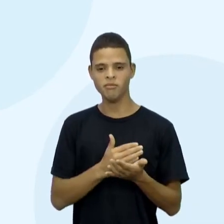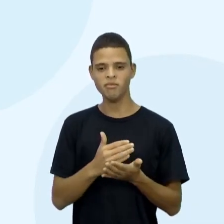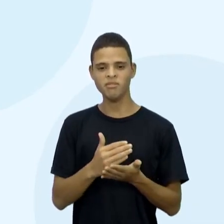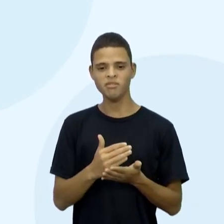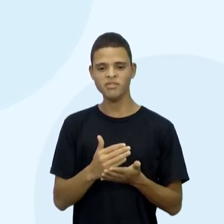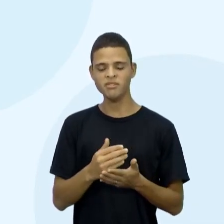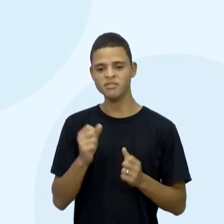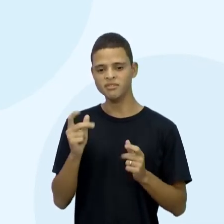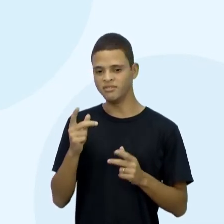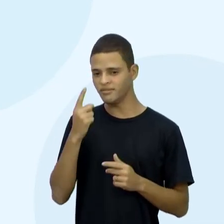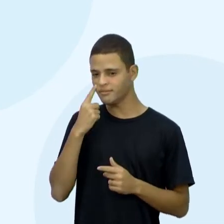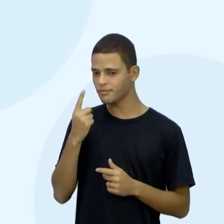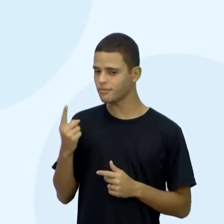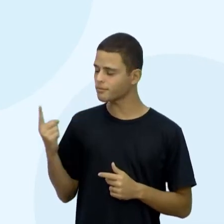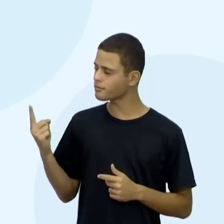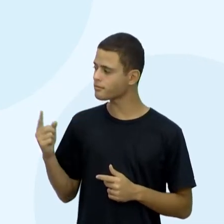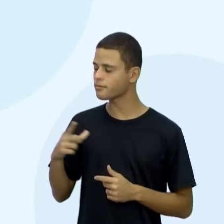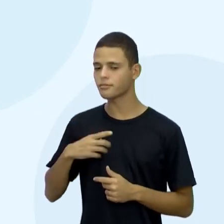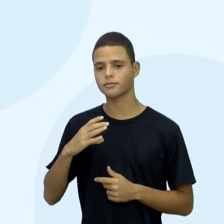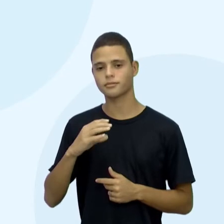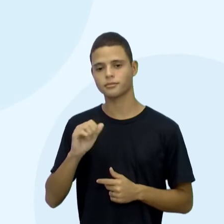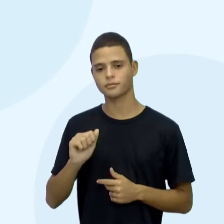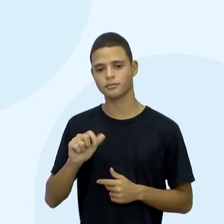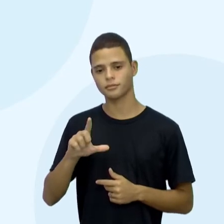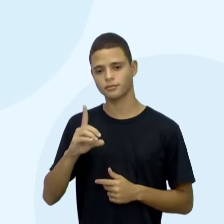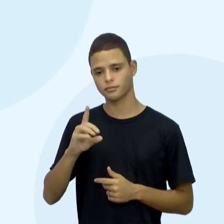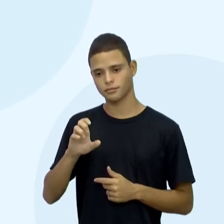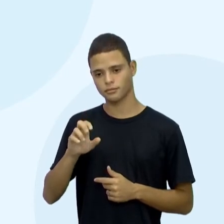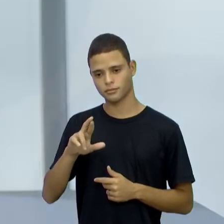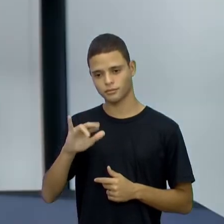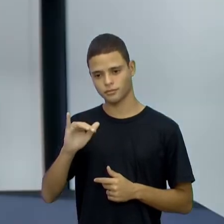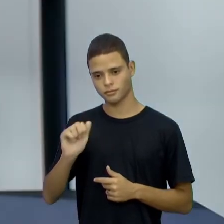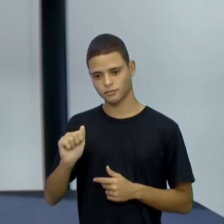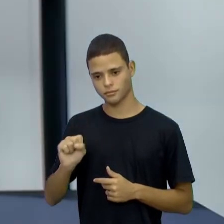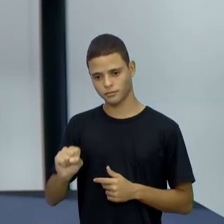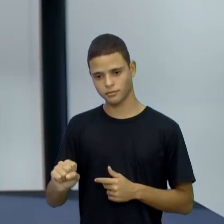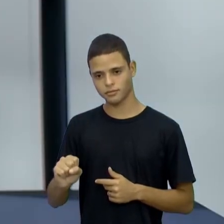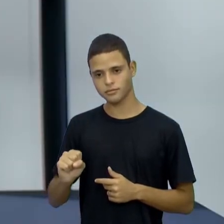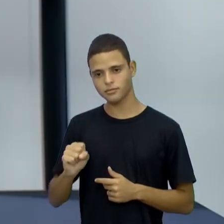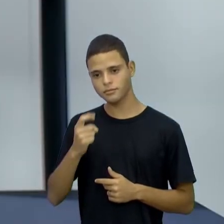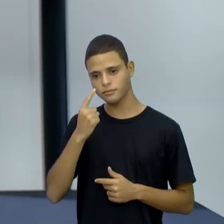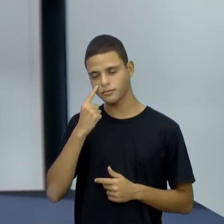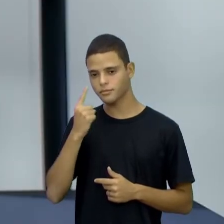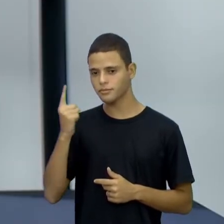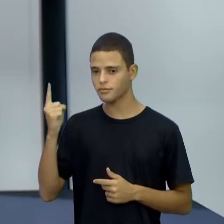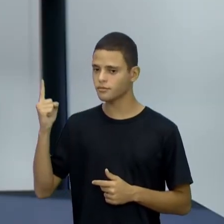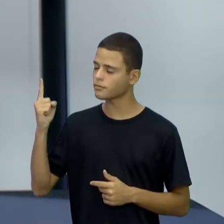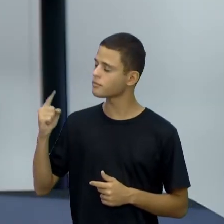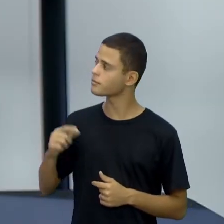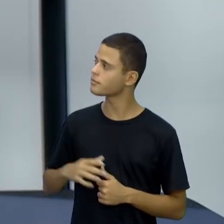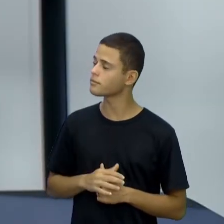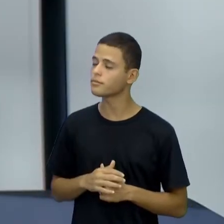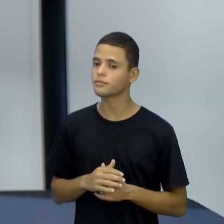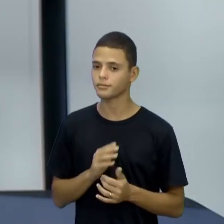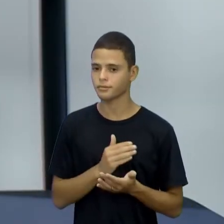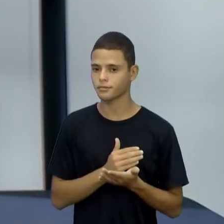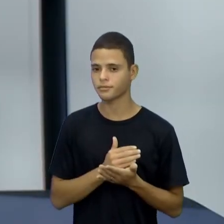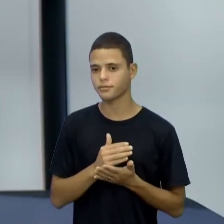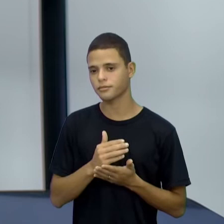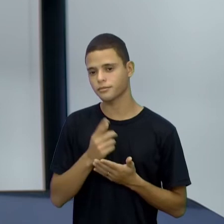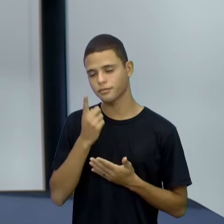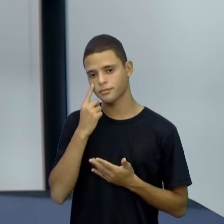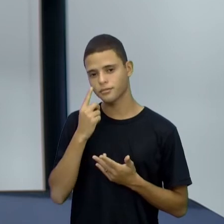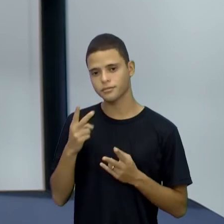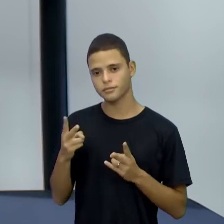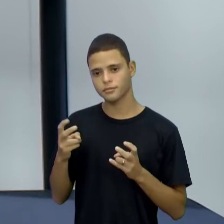ó, veja que tem uma caldeira, não sei se o Gui consegue me mostrar juntamente aqui com... Ó, aqui no início, veja que tem uma madeira,